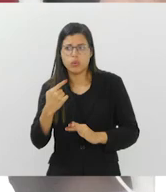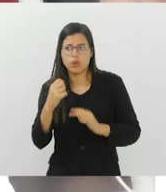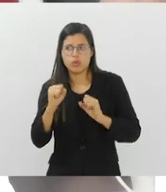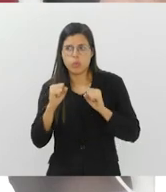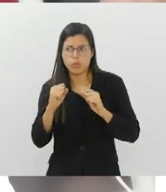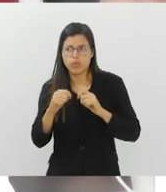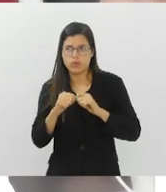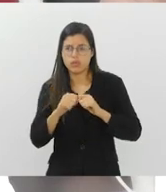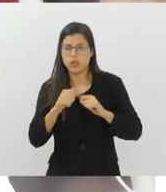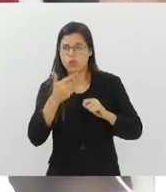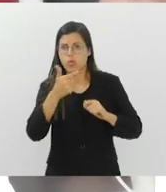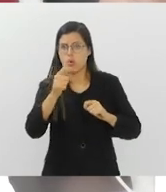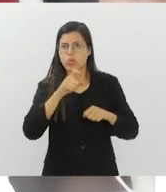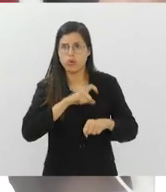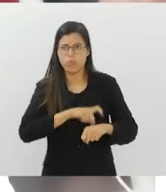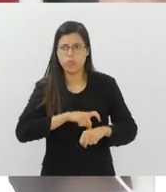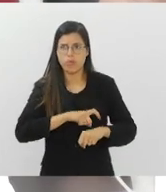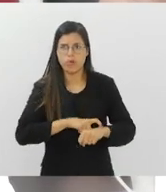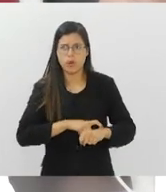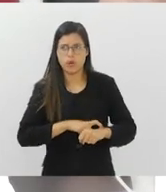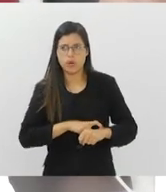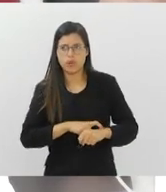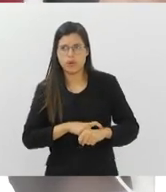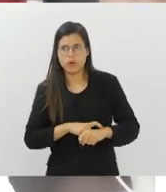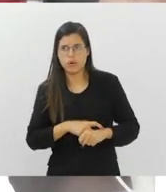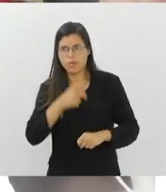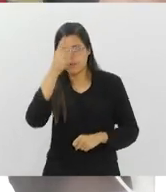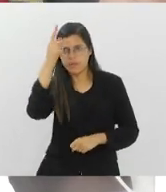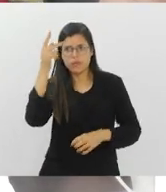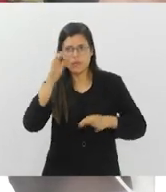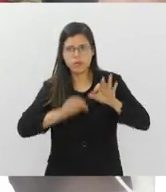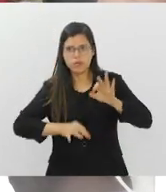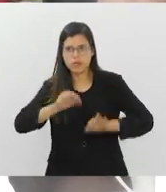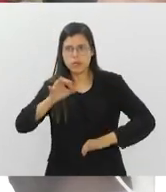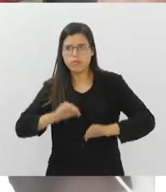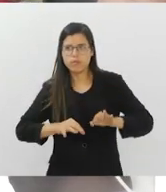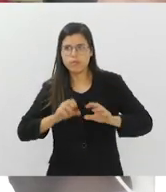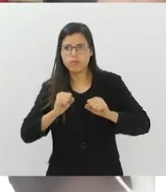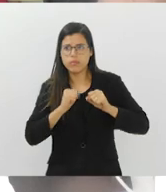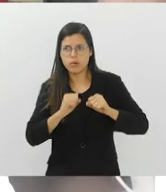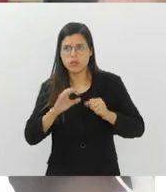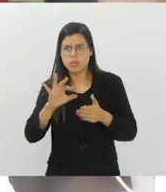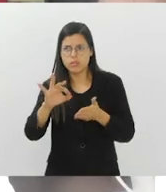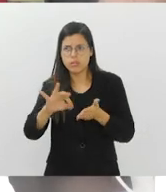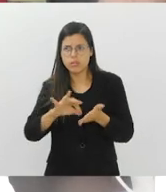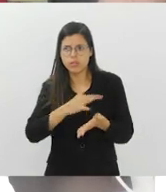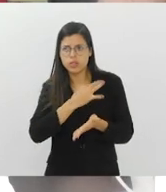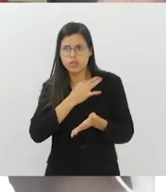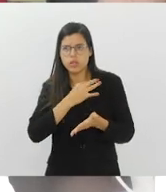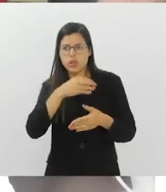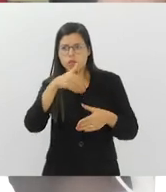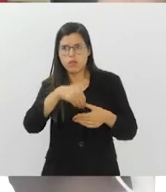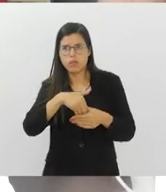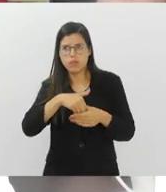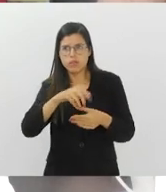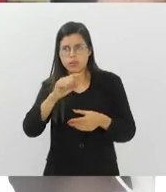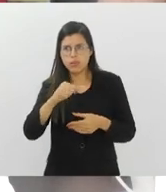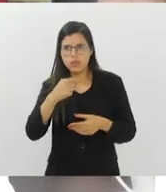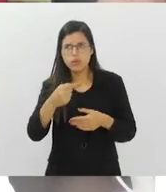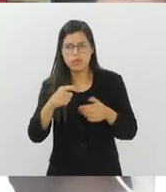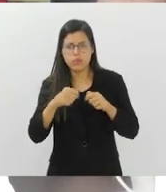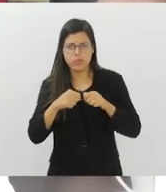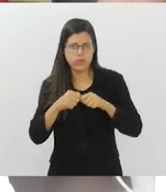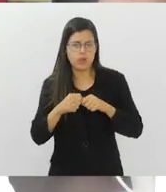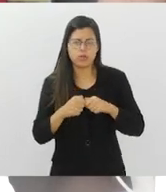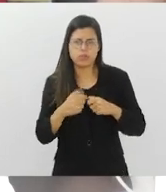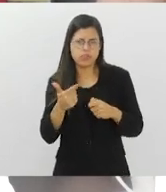momento. Inclusive, e o meu pessoal do jurídico pode fazer isso. A gente pode se inscrever, deliberar, e na próxima a gente faz isso. Não tem